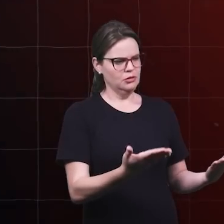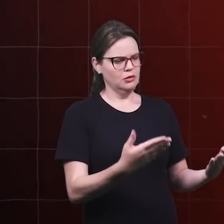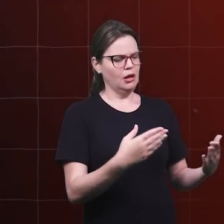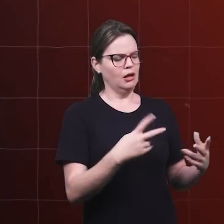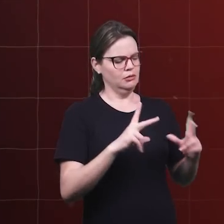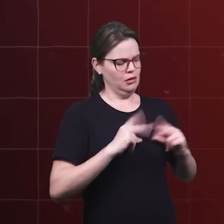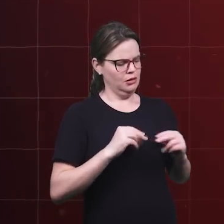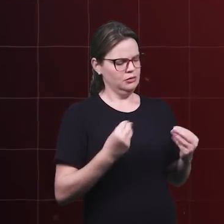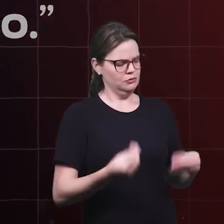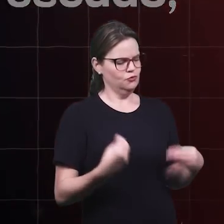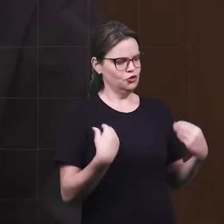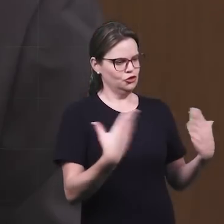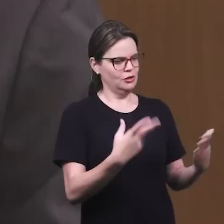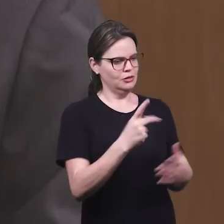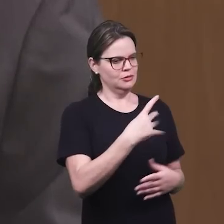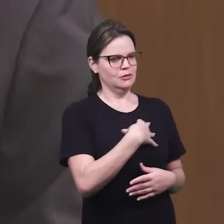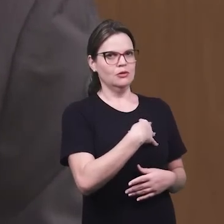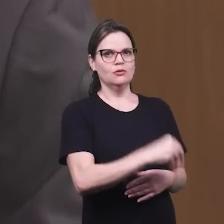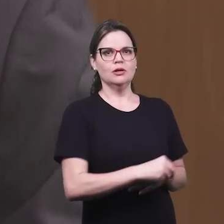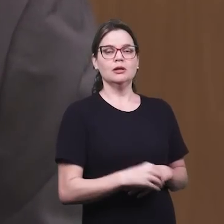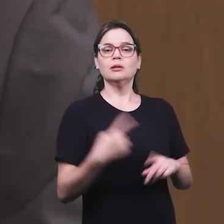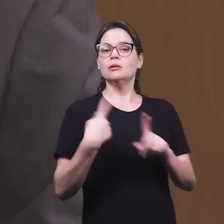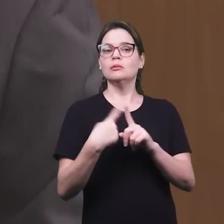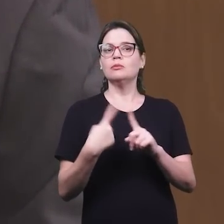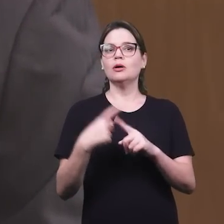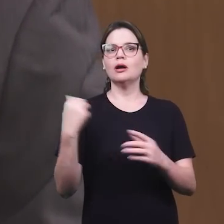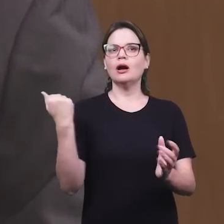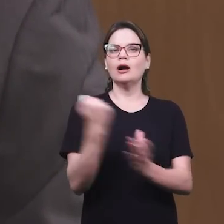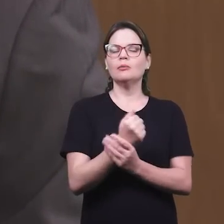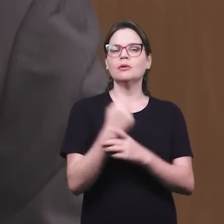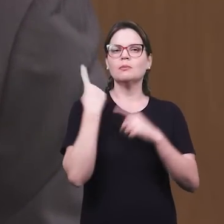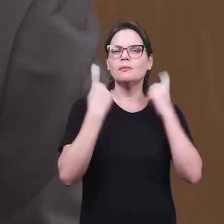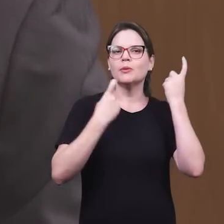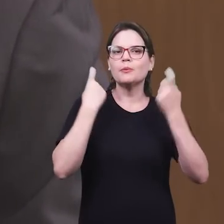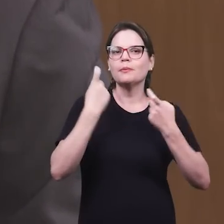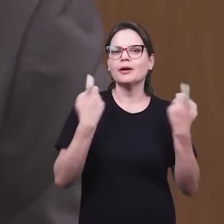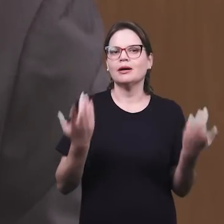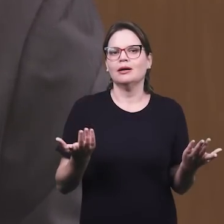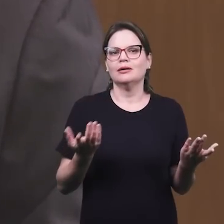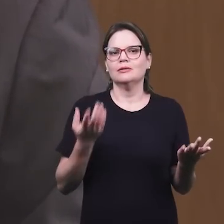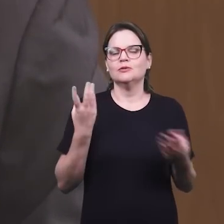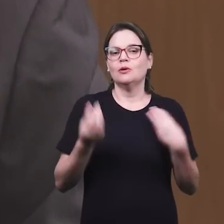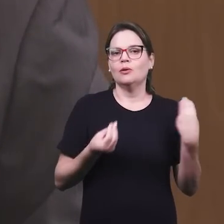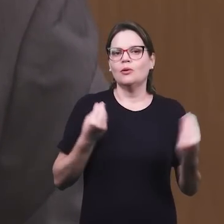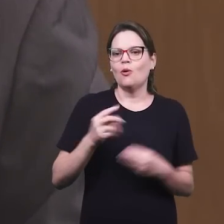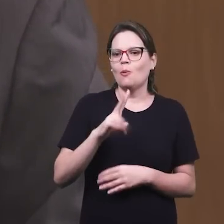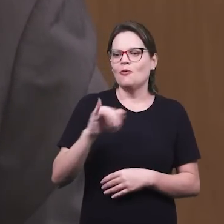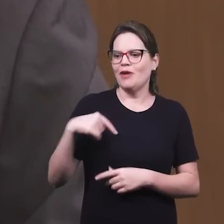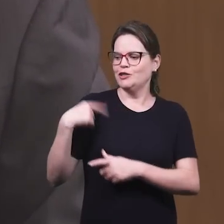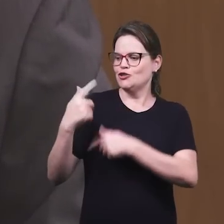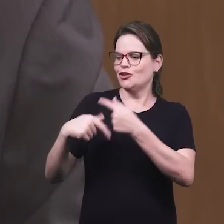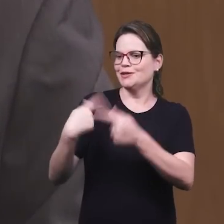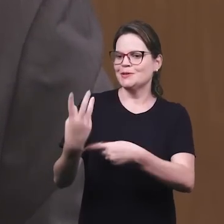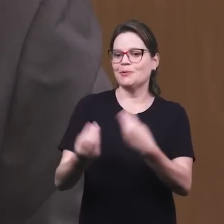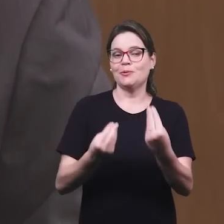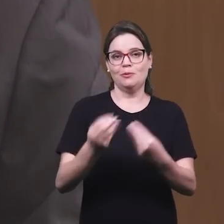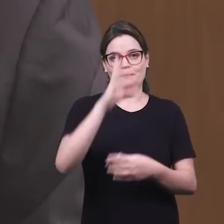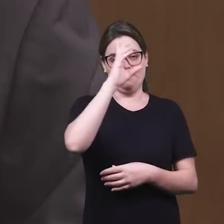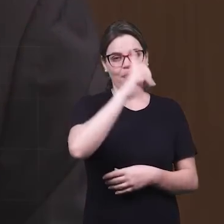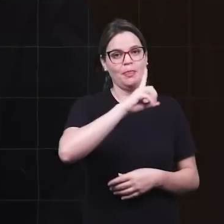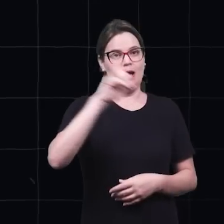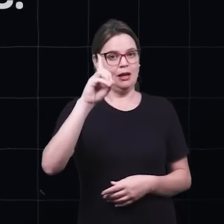Porque Abraão estava preocupado com a herança. Então Deus o levou fora e